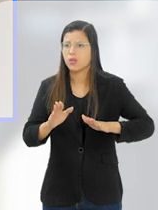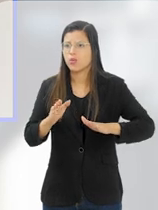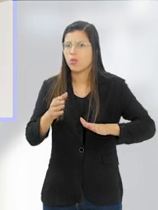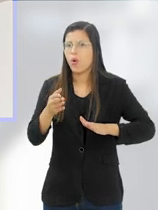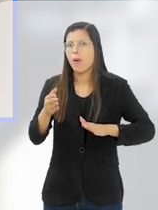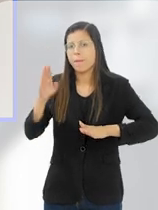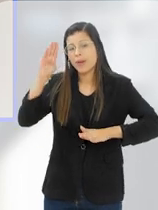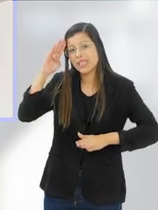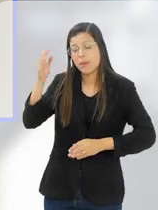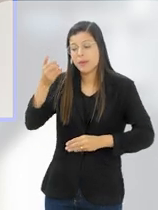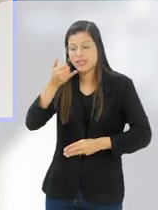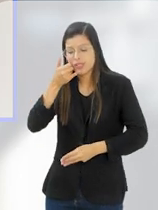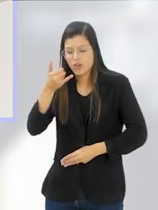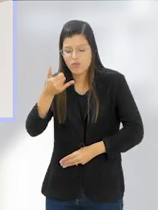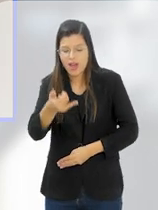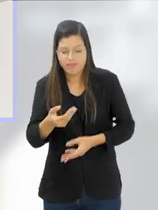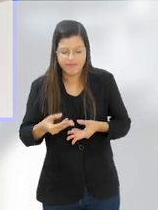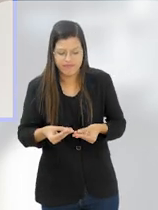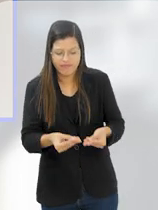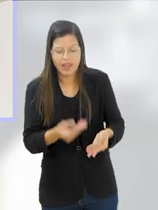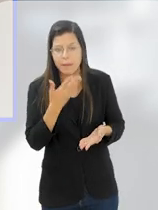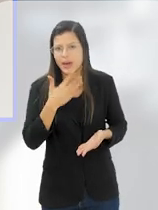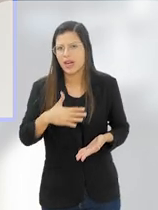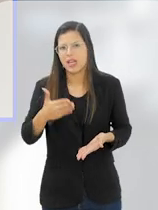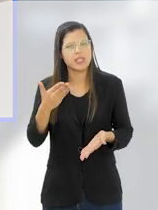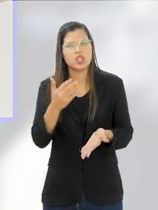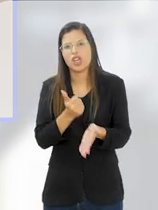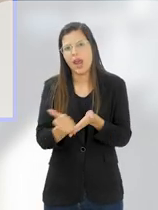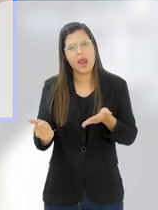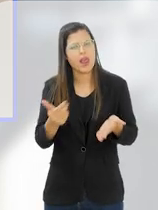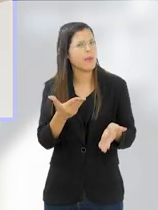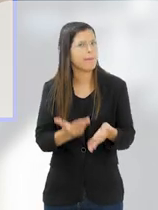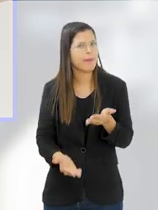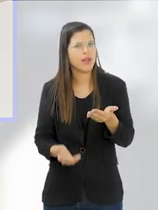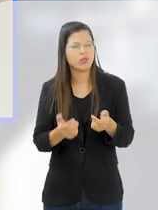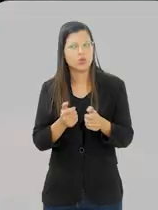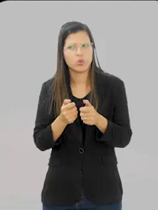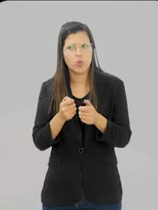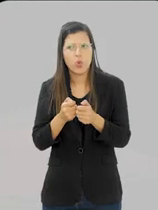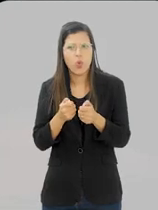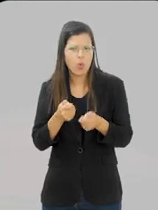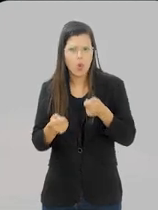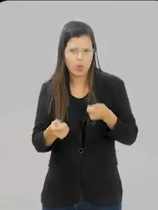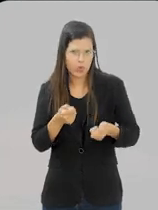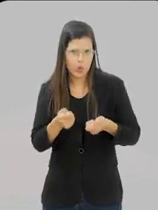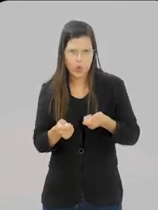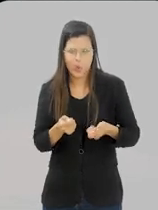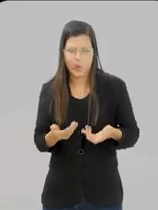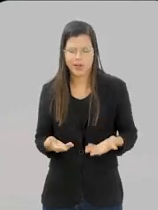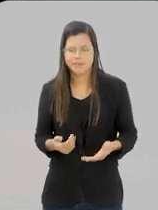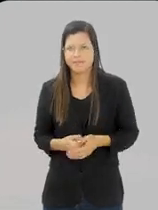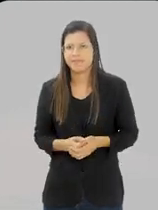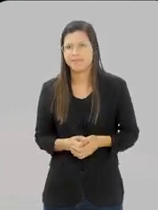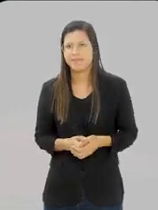dá o celular e você perde completamente o controle. E Você você não tem tem que como estar escolher. naquela Mais, né? telinha vendo, Poder né?